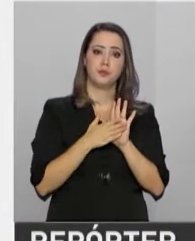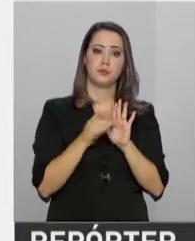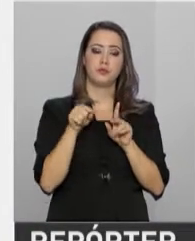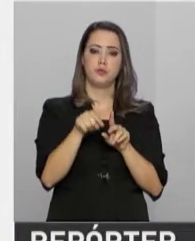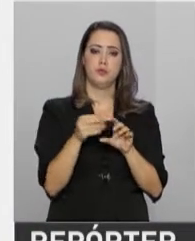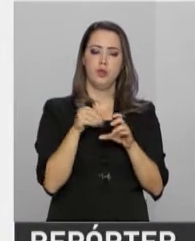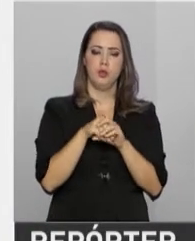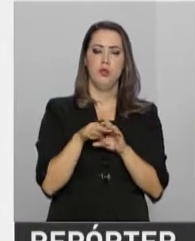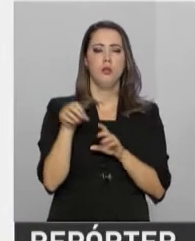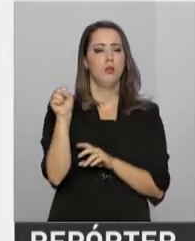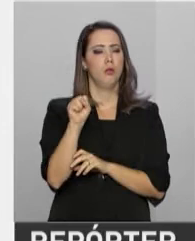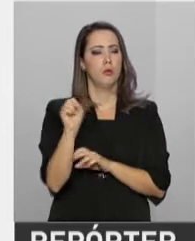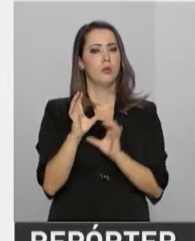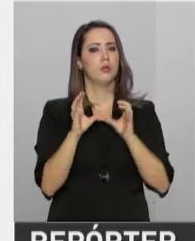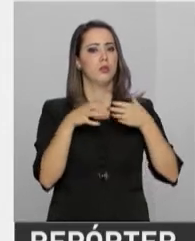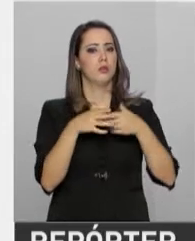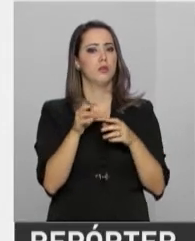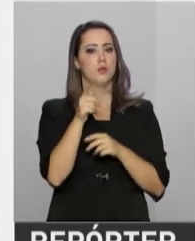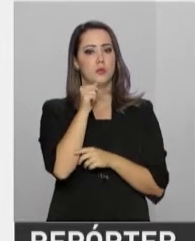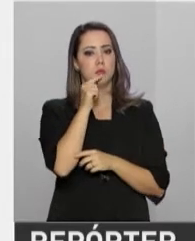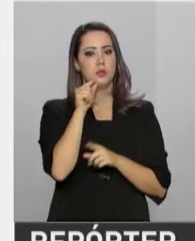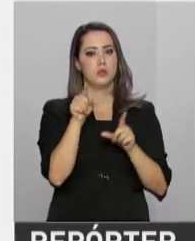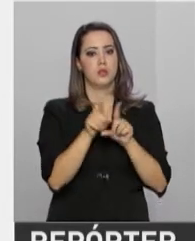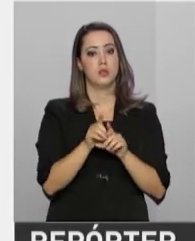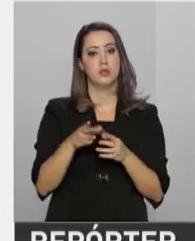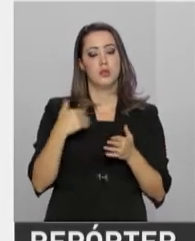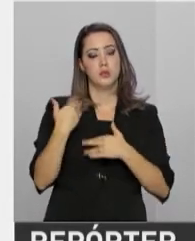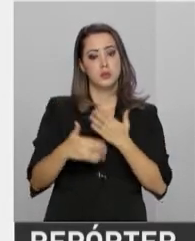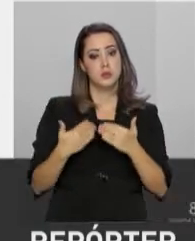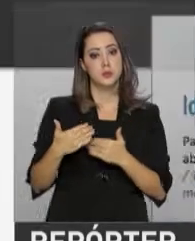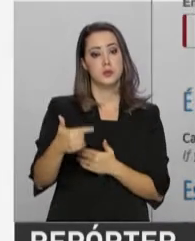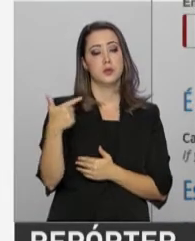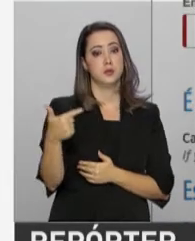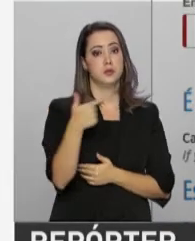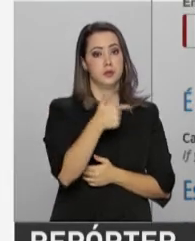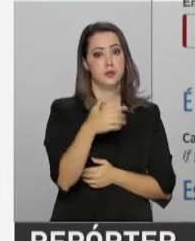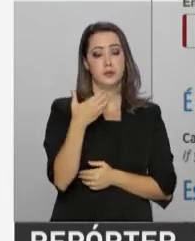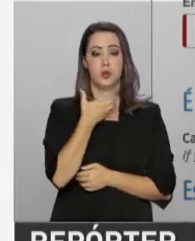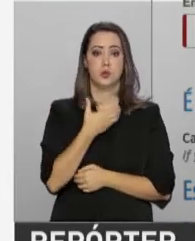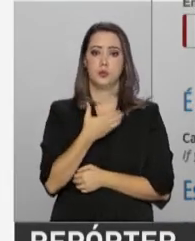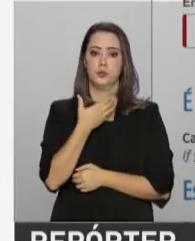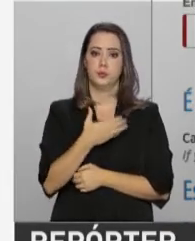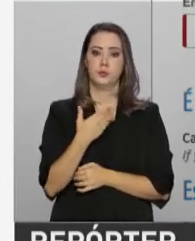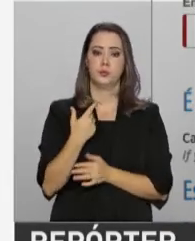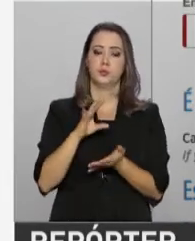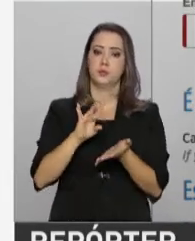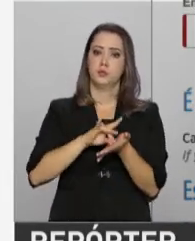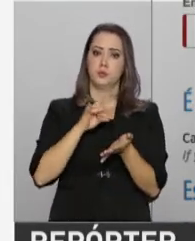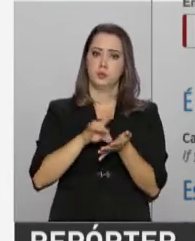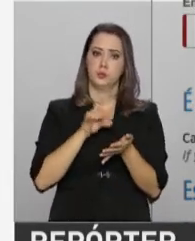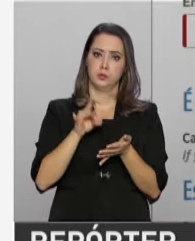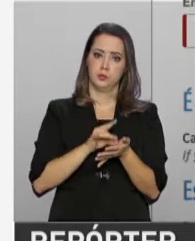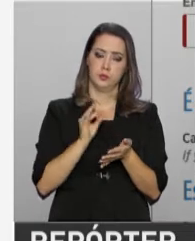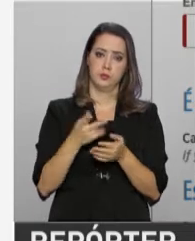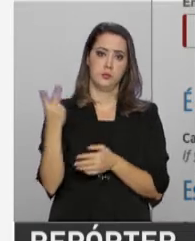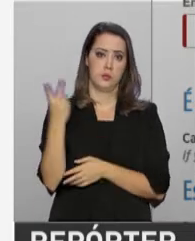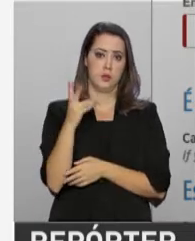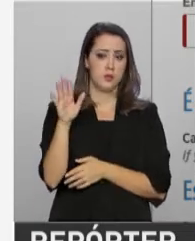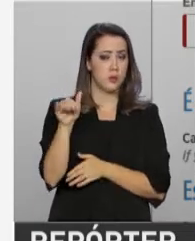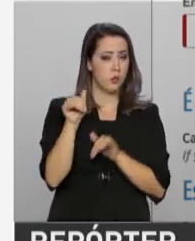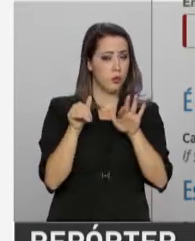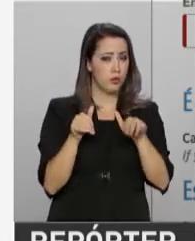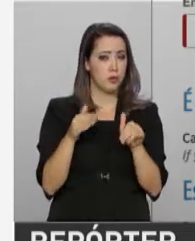dentro do 8º fórum mundial da água foram prorrogadas até o dia 22 de dezembro as inscrições para a 2ª chamada